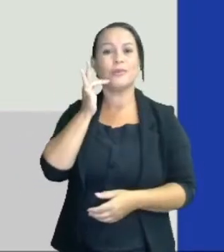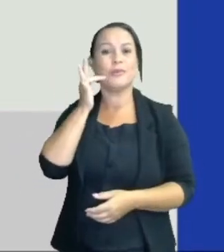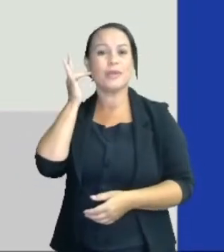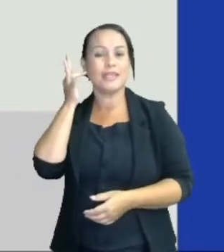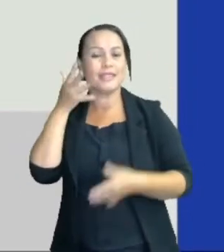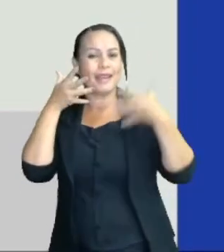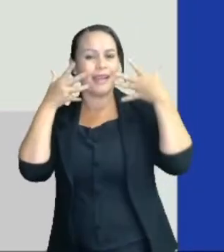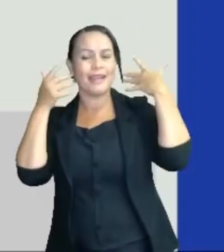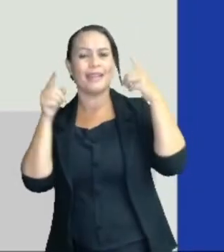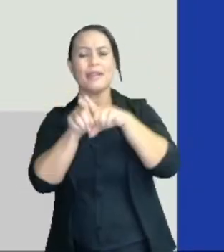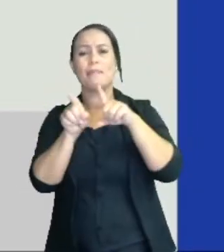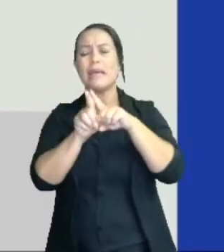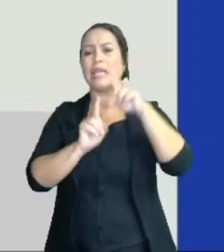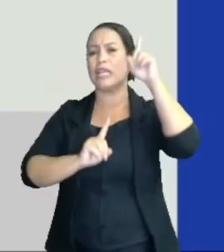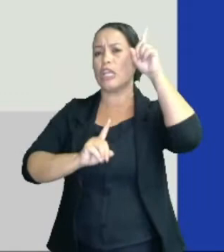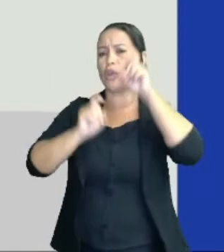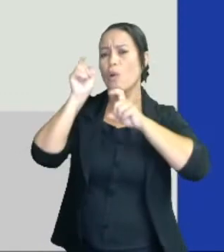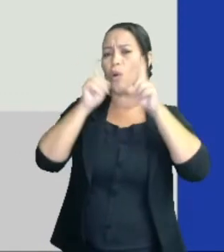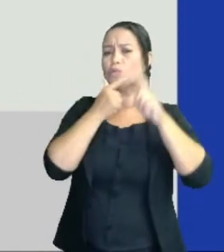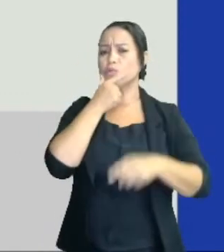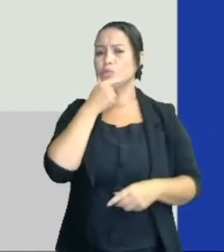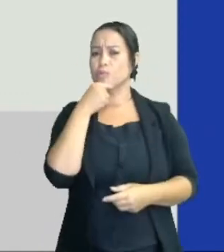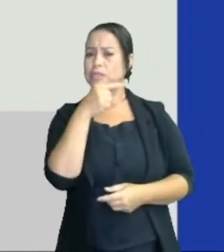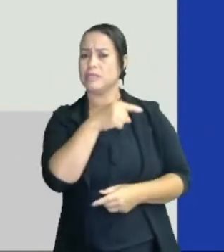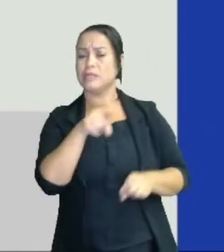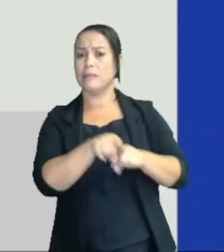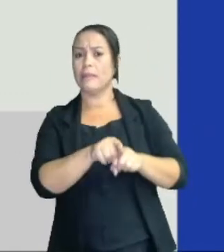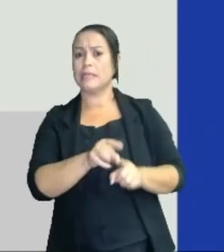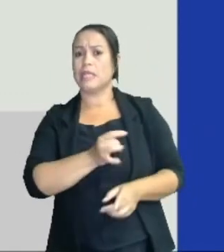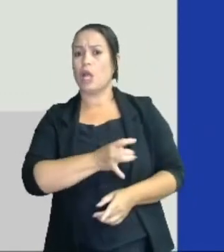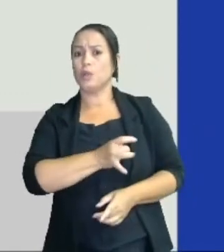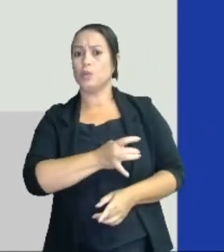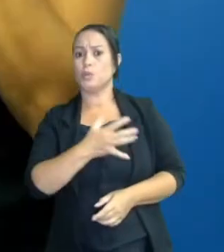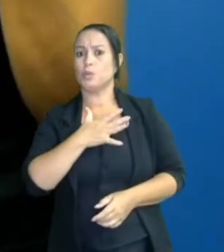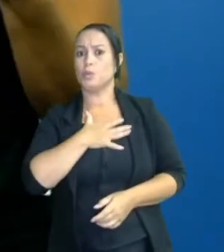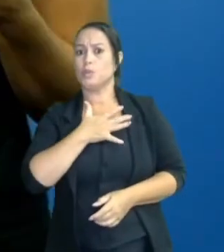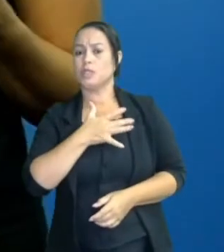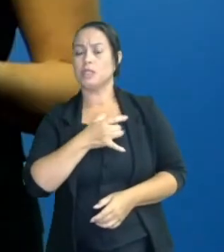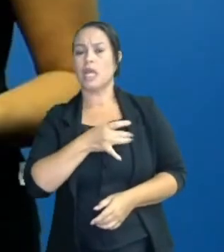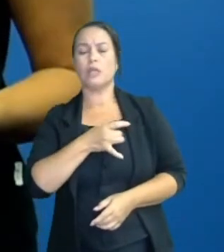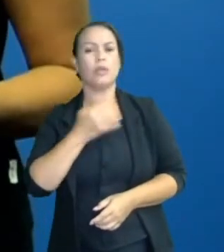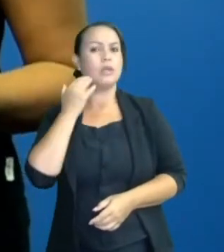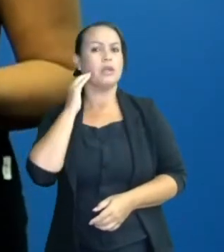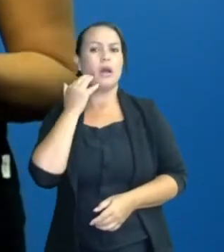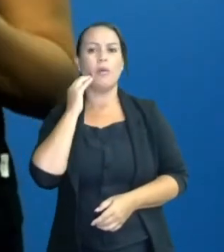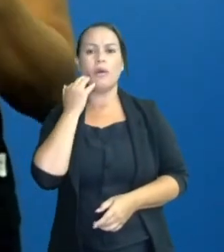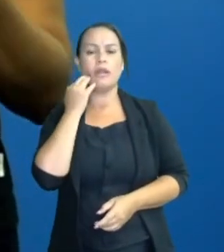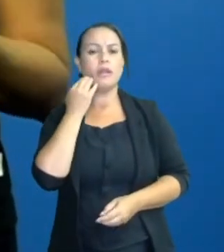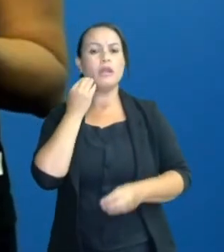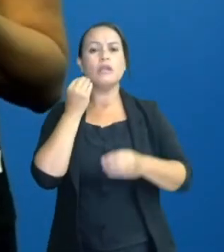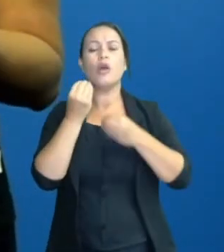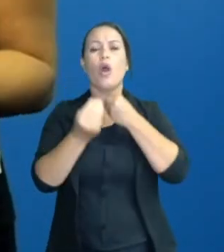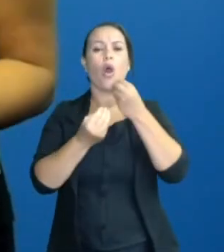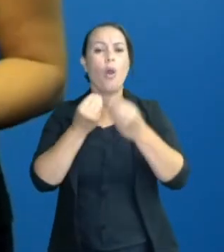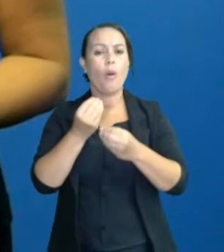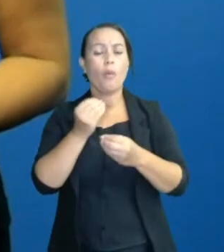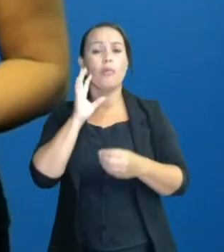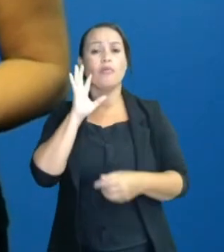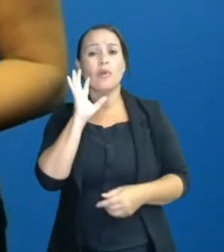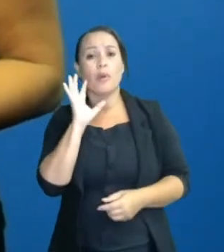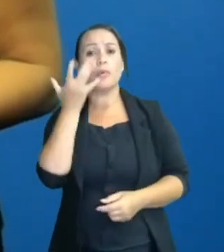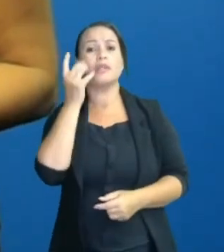E a fisionomia ali do menininho que está assustado. Ele não consegue entender o que foi